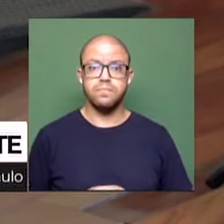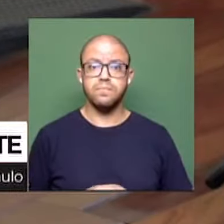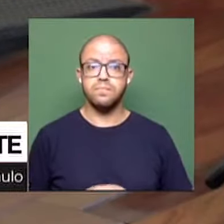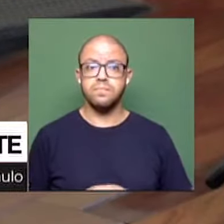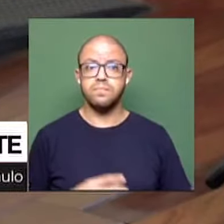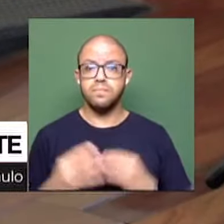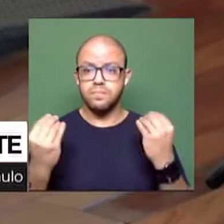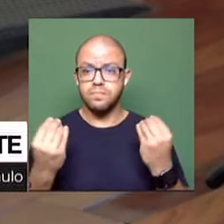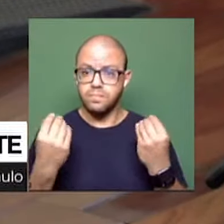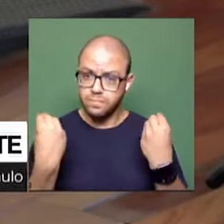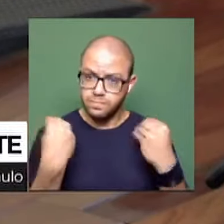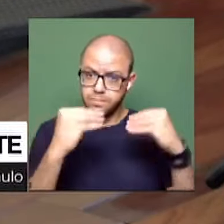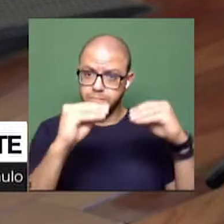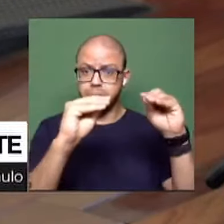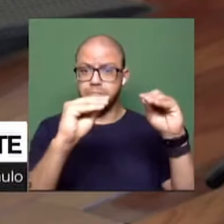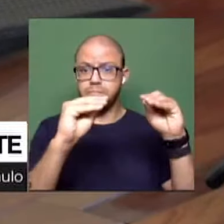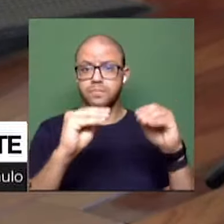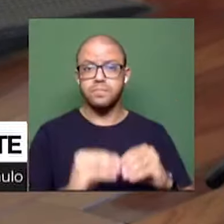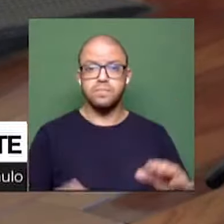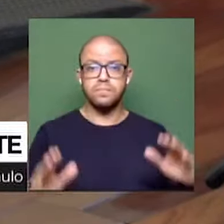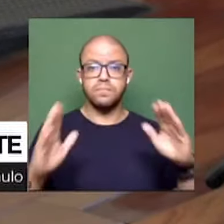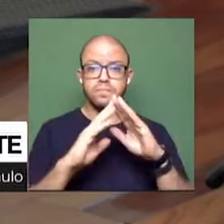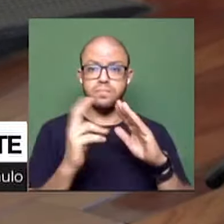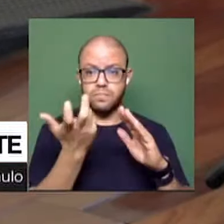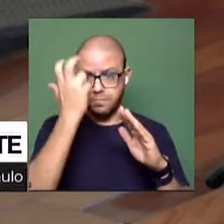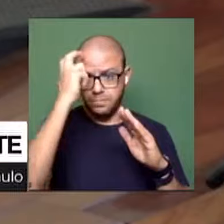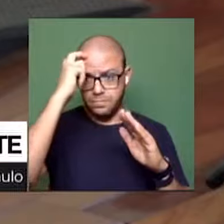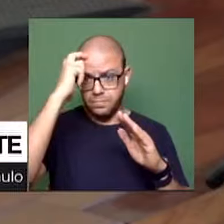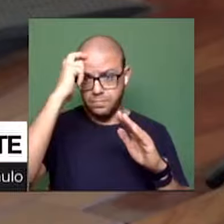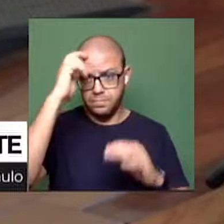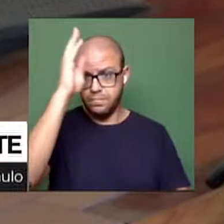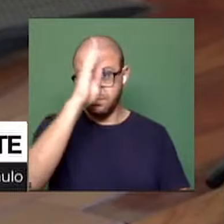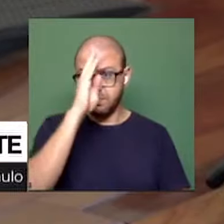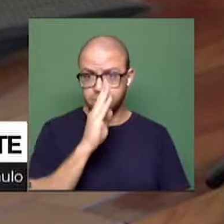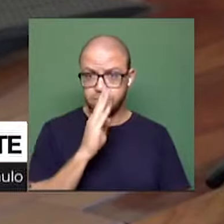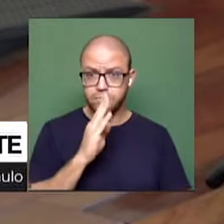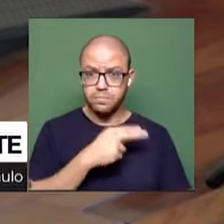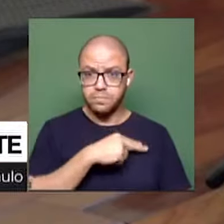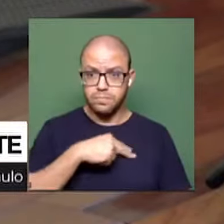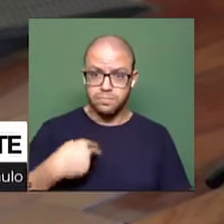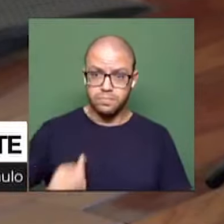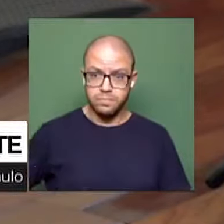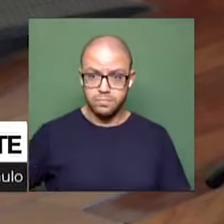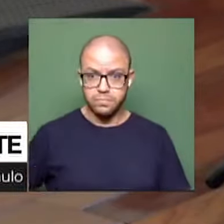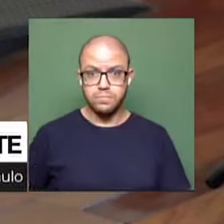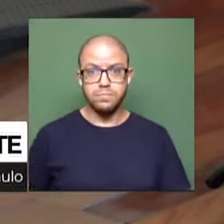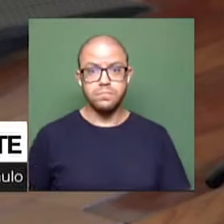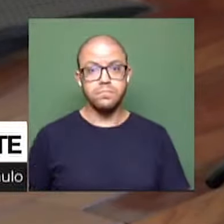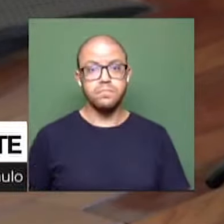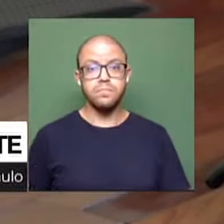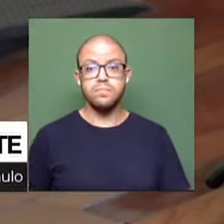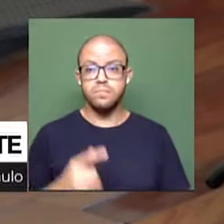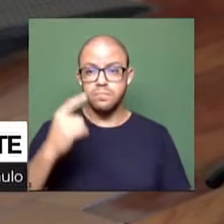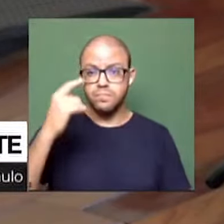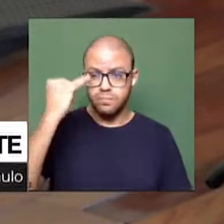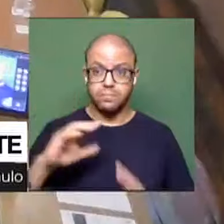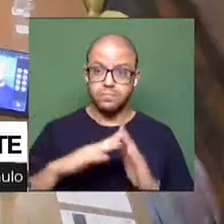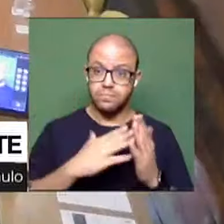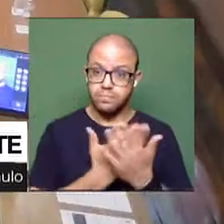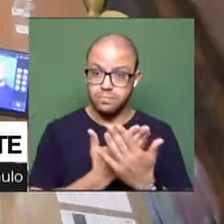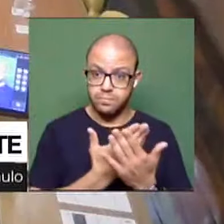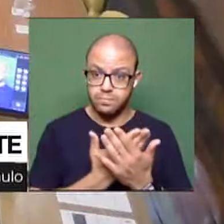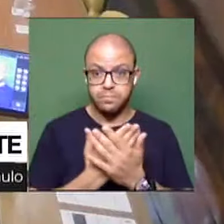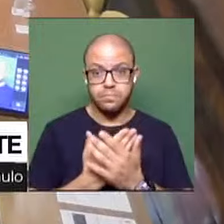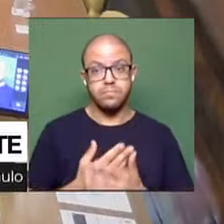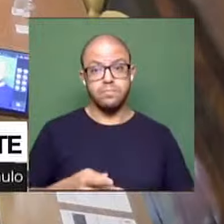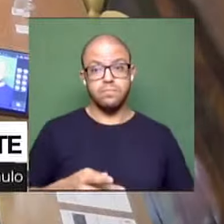instalação da Casa de Cultura Brasil China e a partir disso irradiar a ideia da chatal na